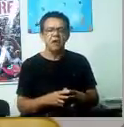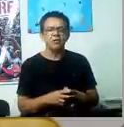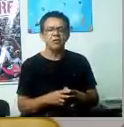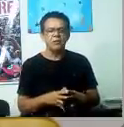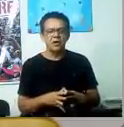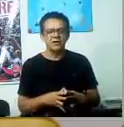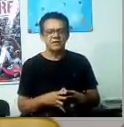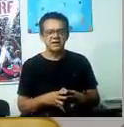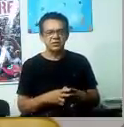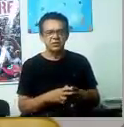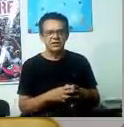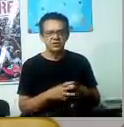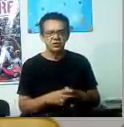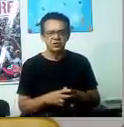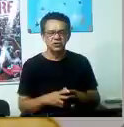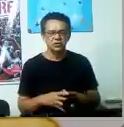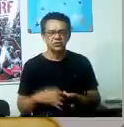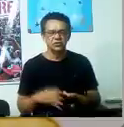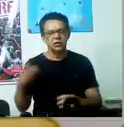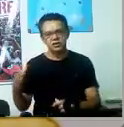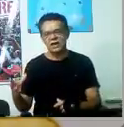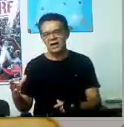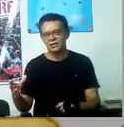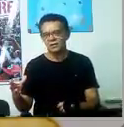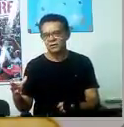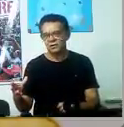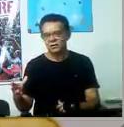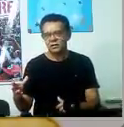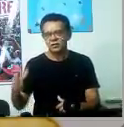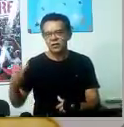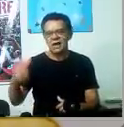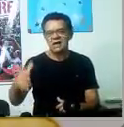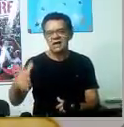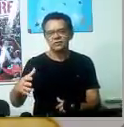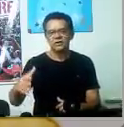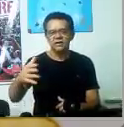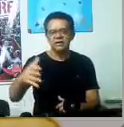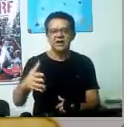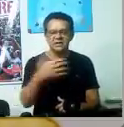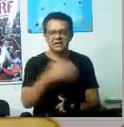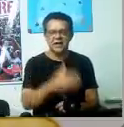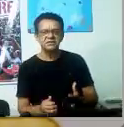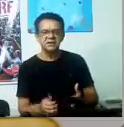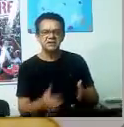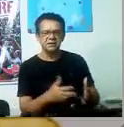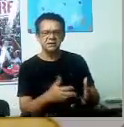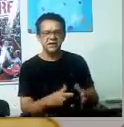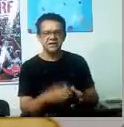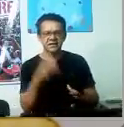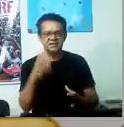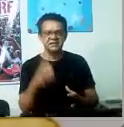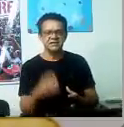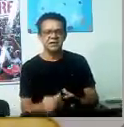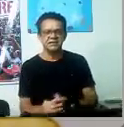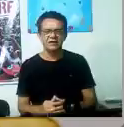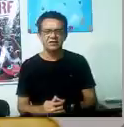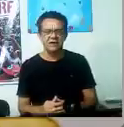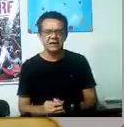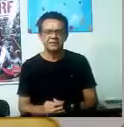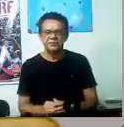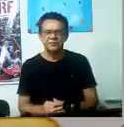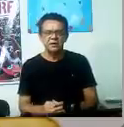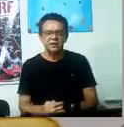Bolsonaro No ato que ataca o Congresso e o próprio STF Evidente que a primeira